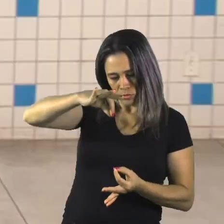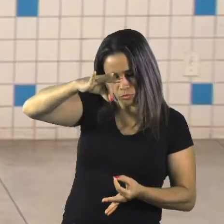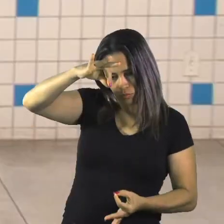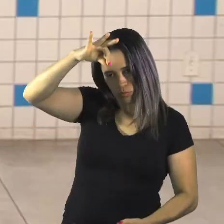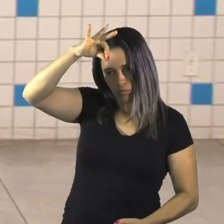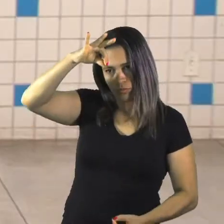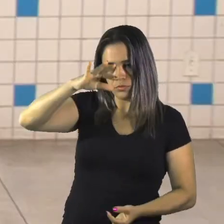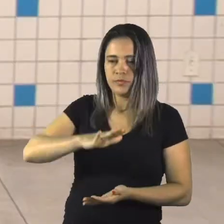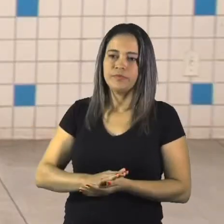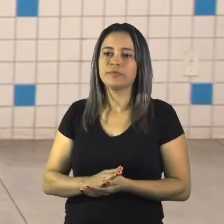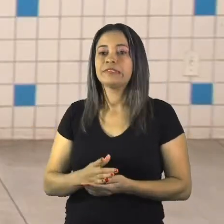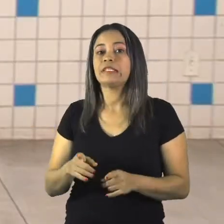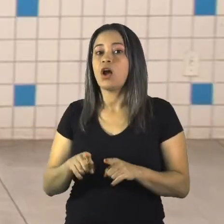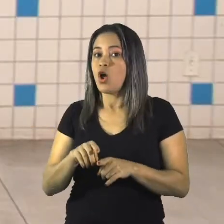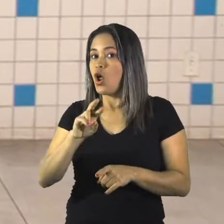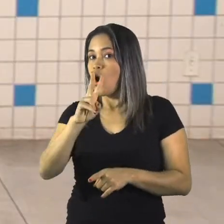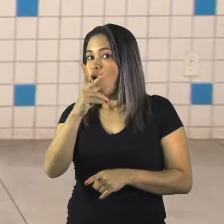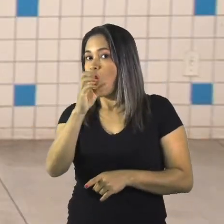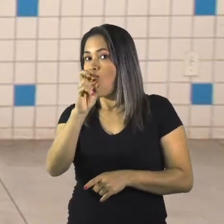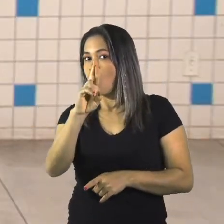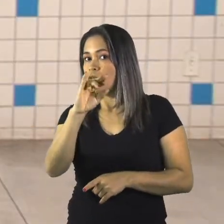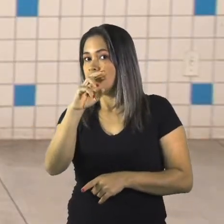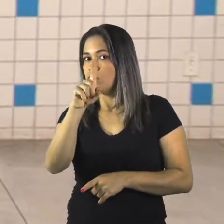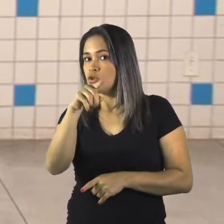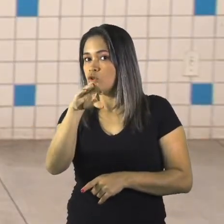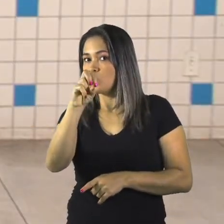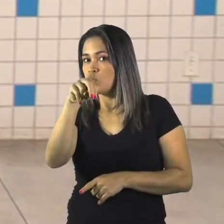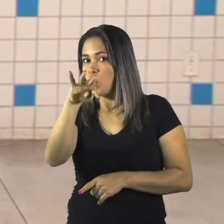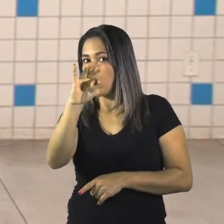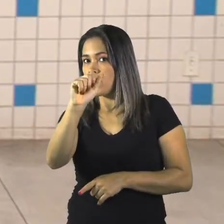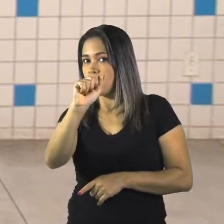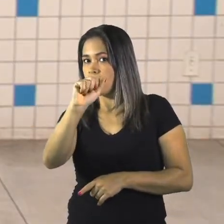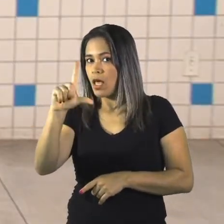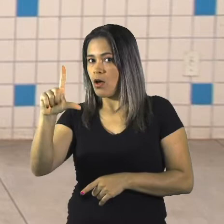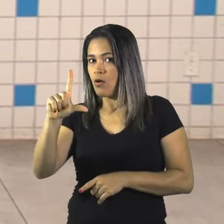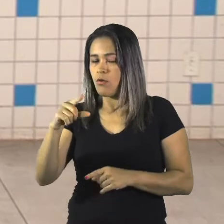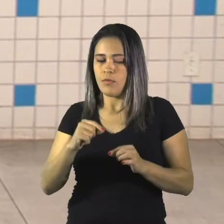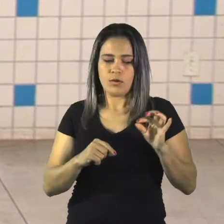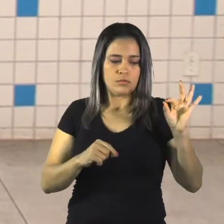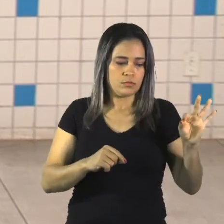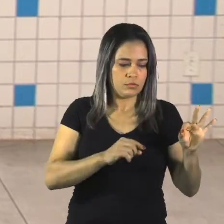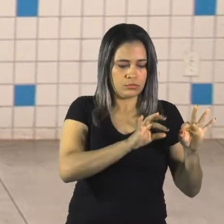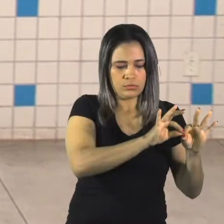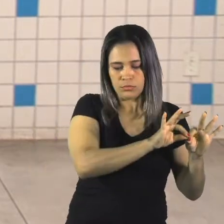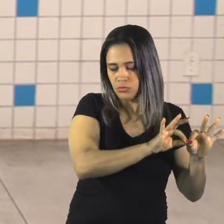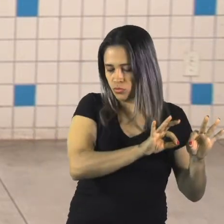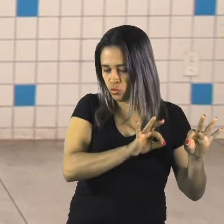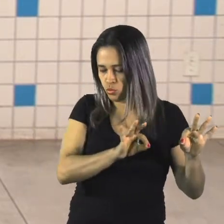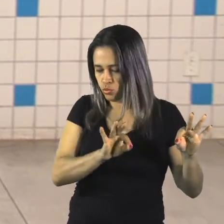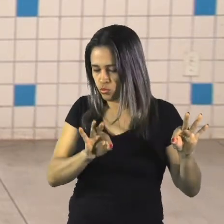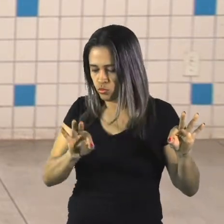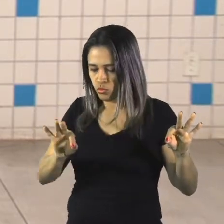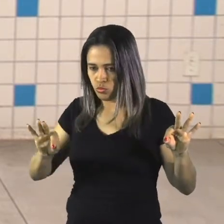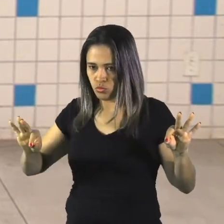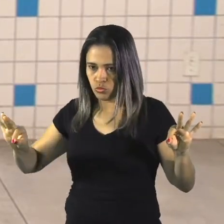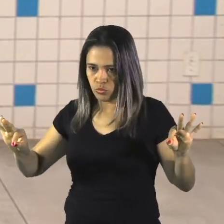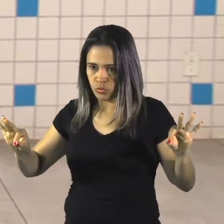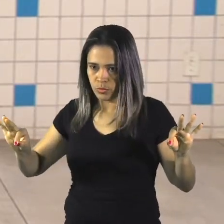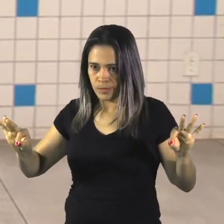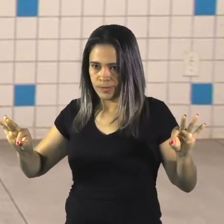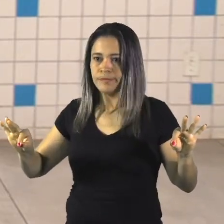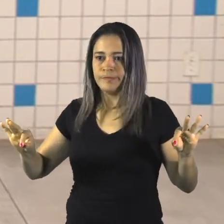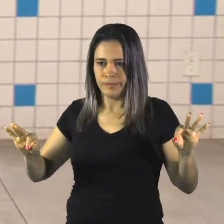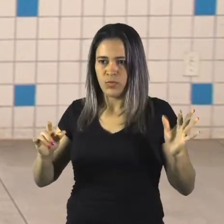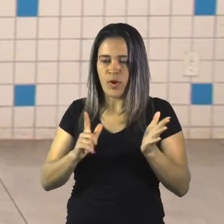sentido horizontal é como se eu pegasse uma linha e fosse de um lado até o outro na minha folha de